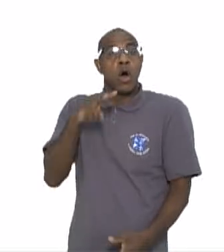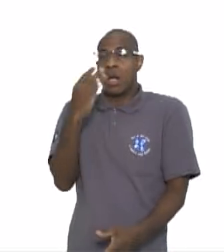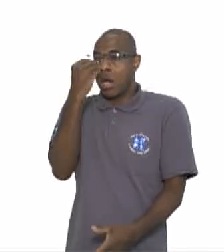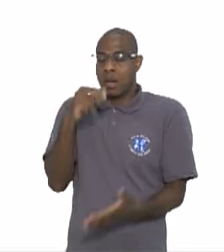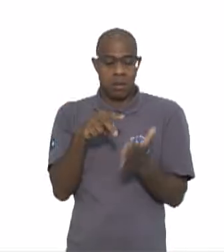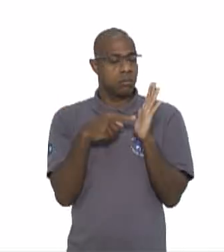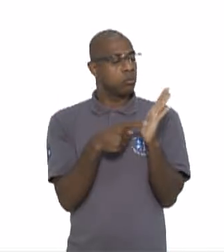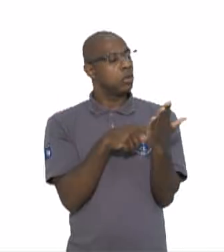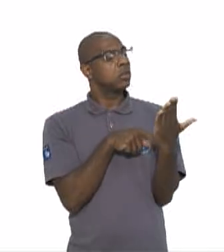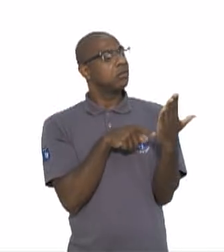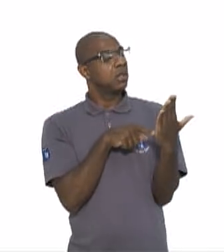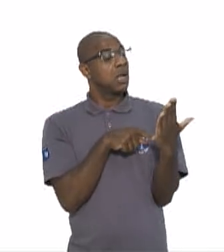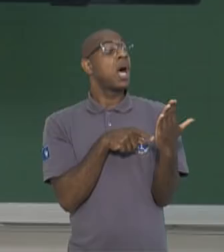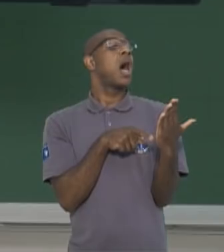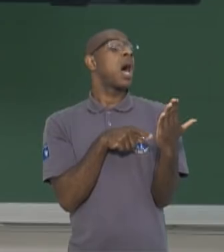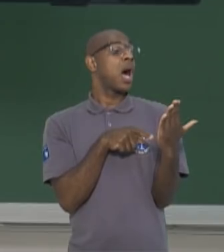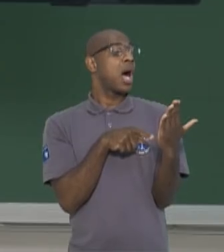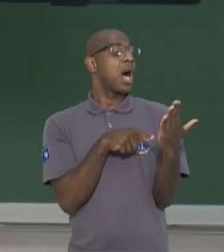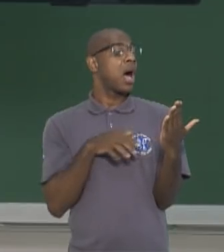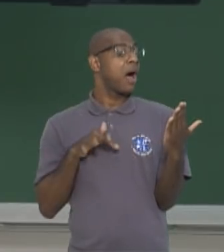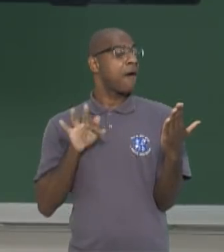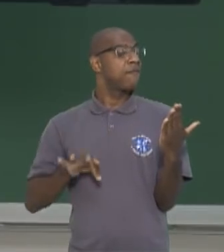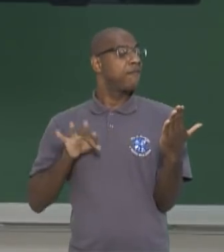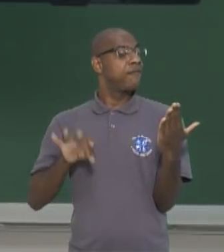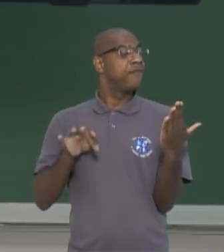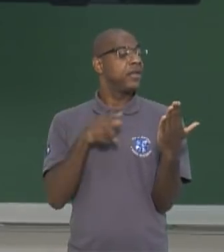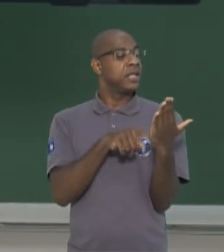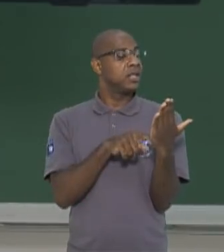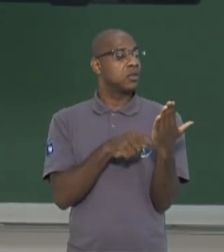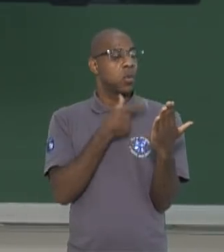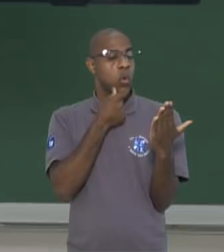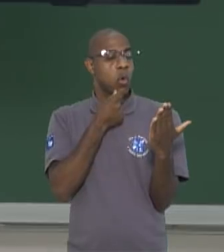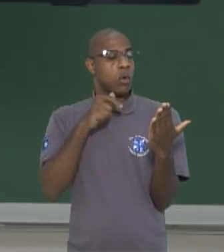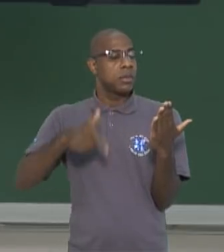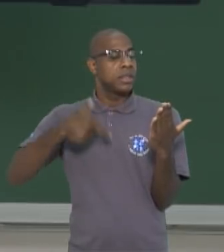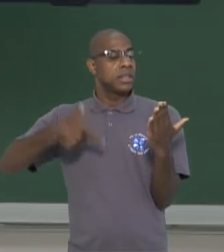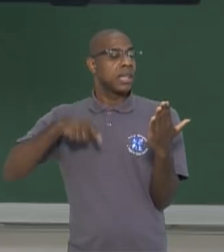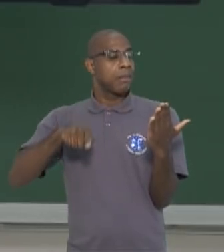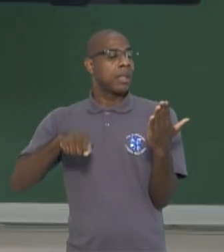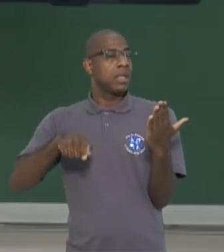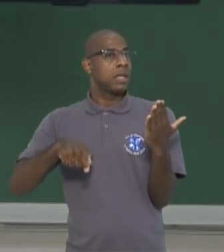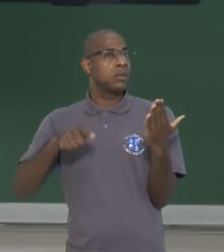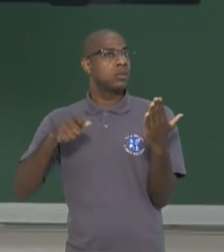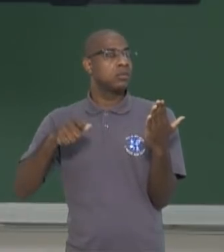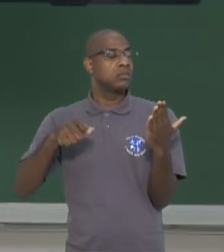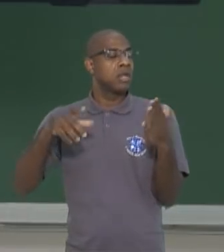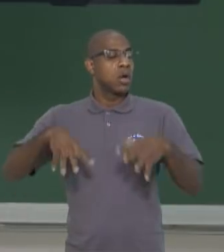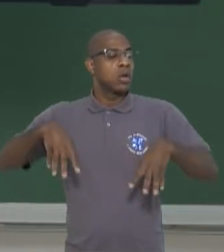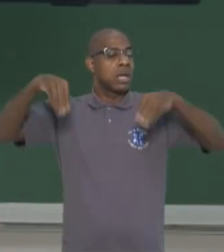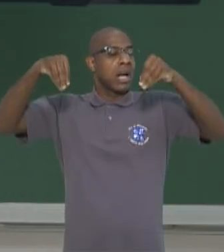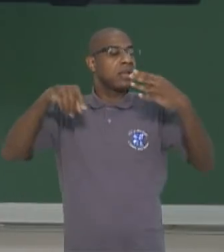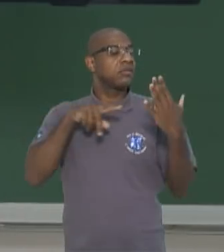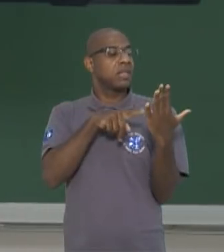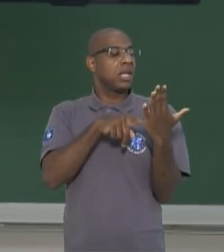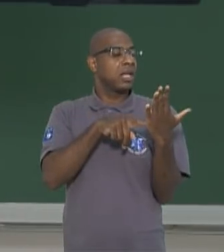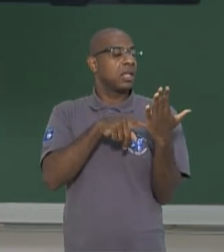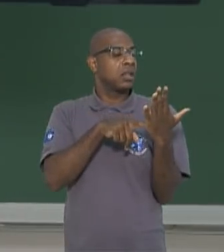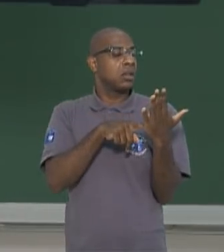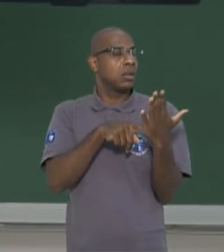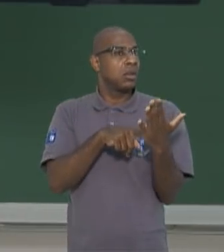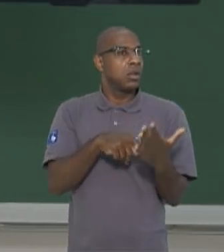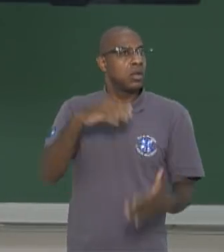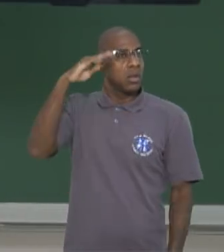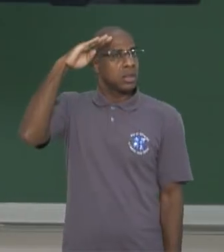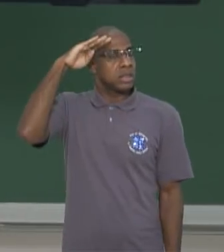um feudo. Né? Aqui o camponês trabalhando, aqui o castelo do senhor feudal, aqui um guerreiro cuidando,